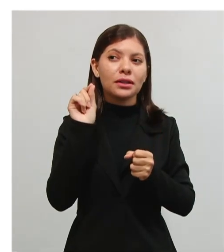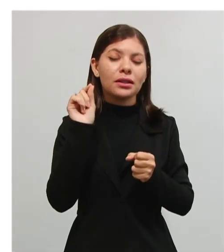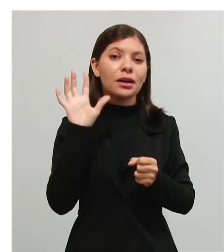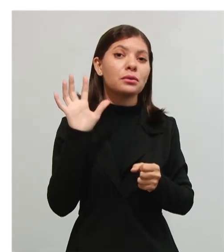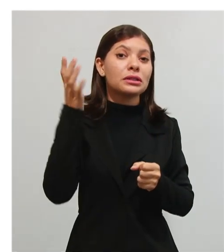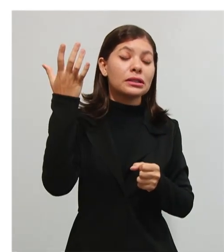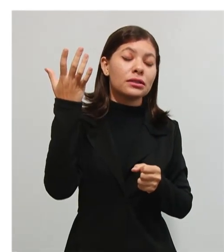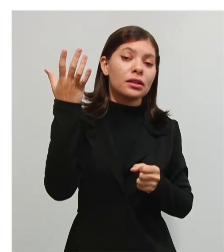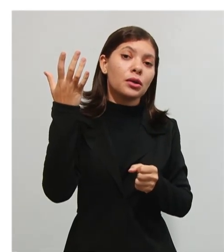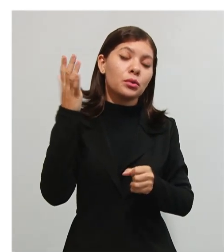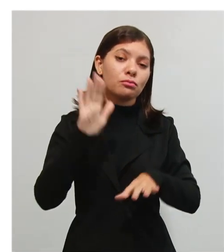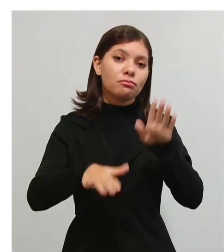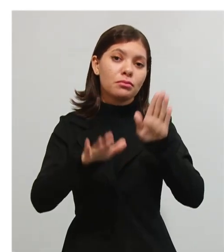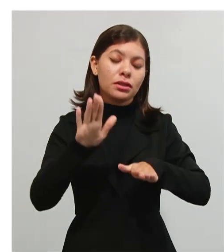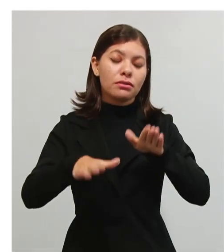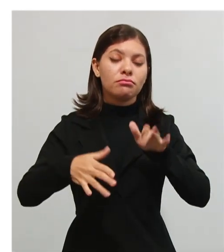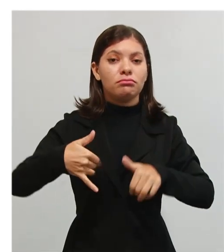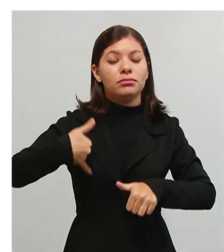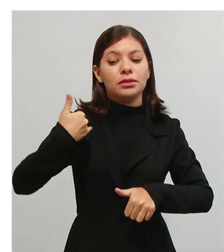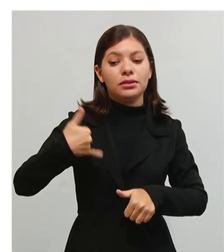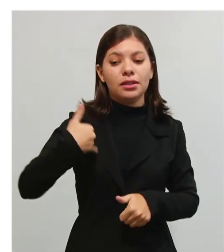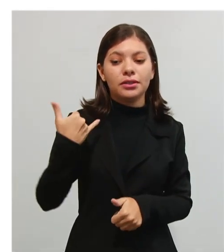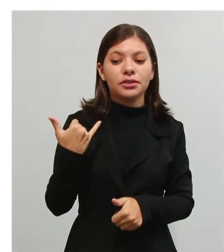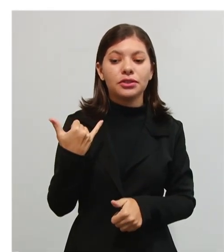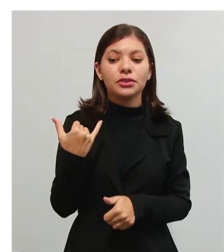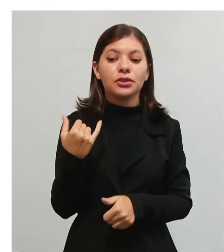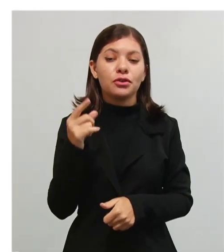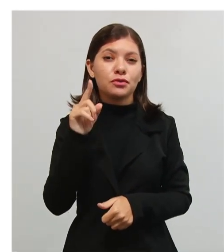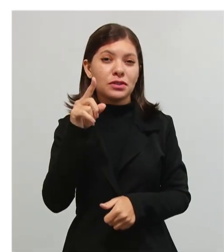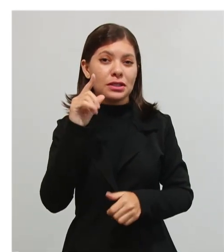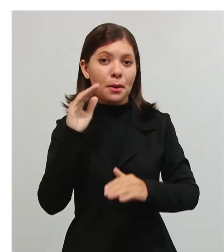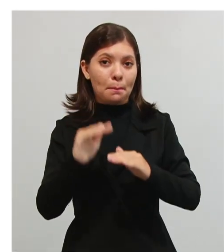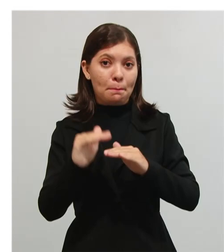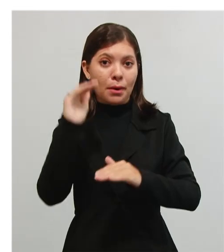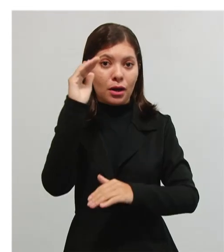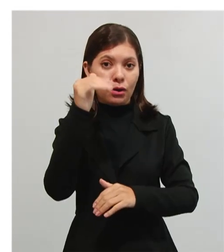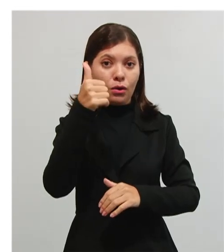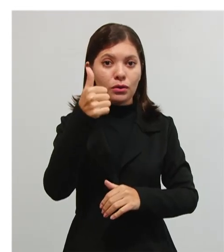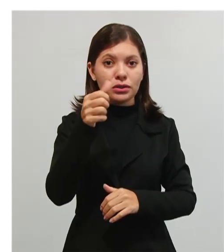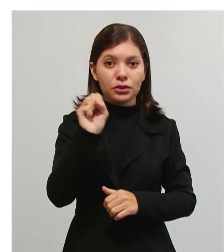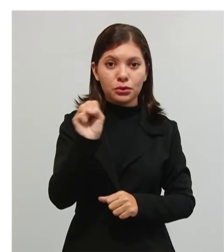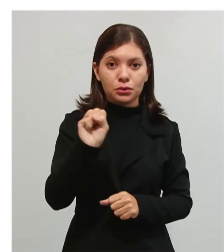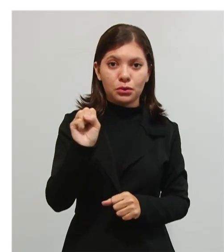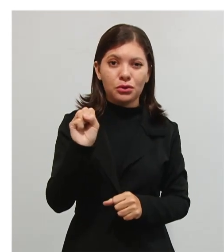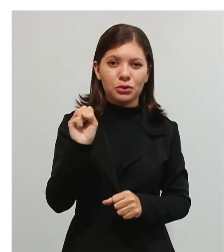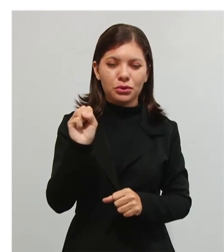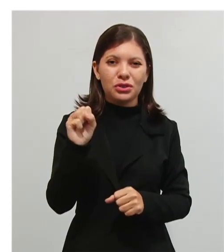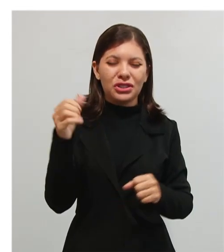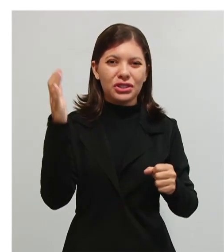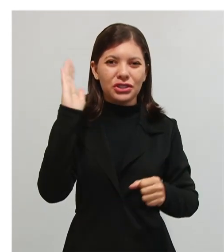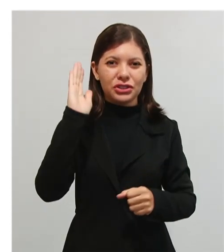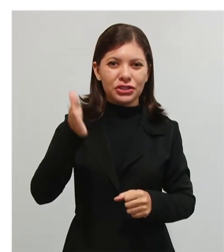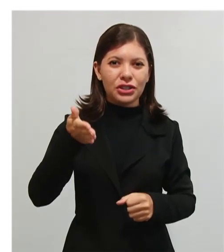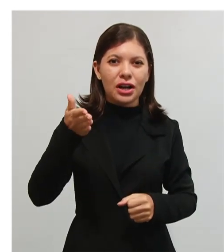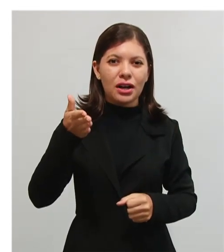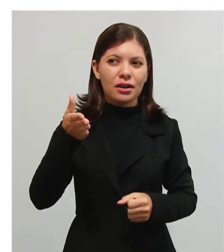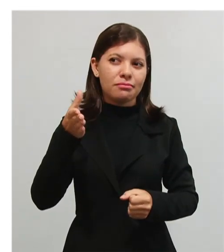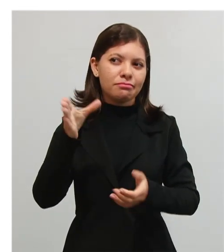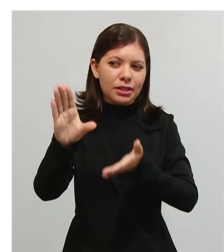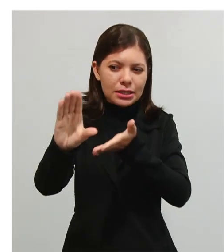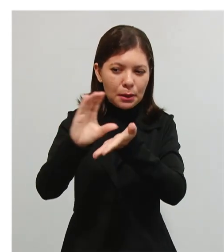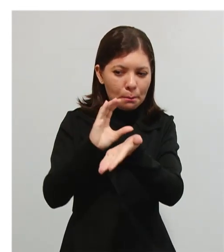com vocês, dependendo da idade de vocês. Se você é maior de 18 anos, provavelmente você já recebeu algum tipo de